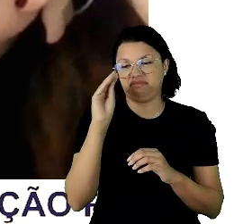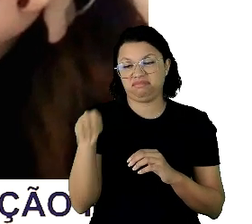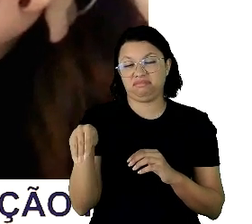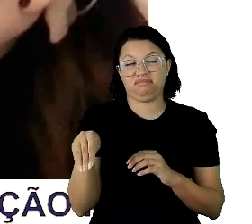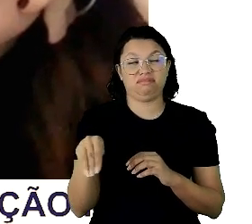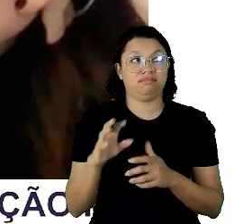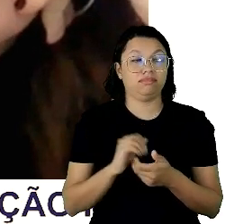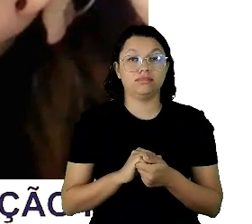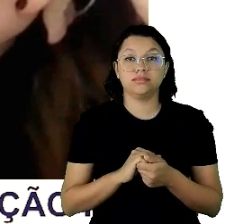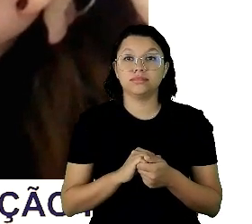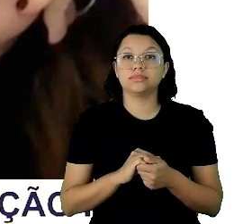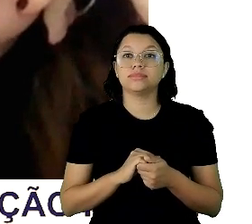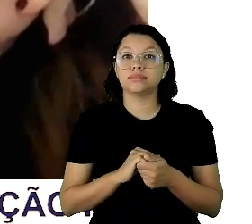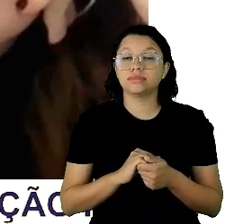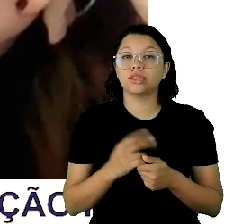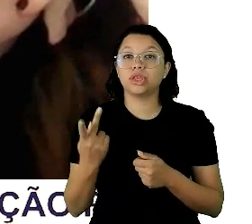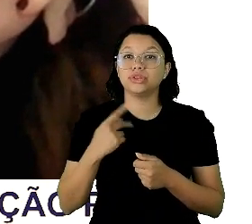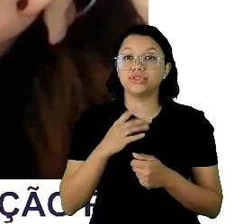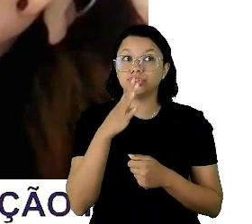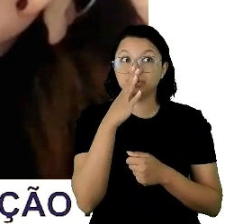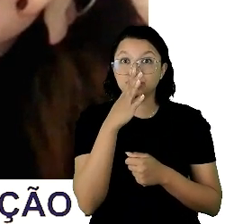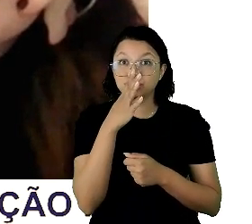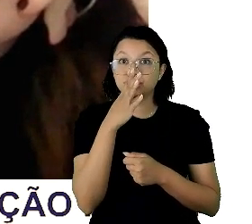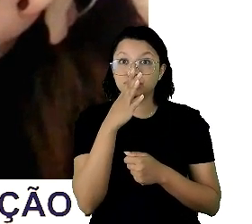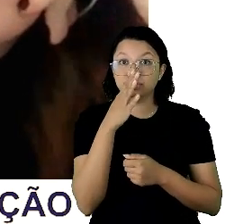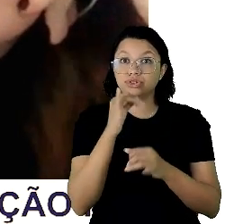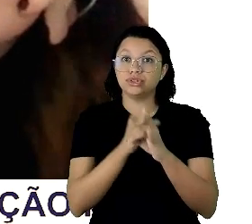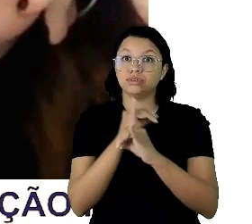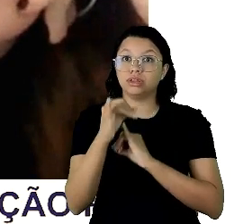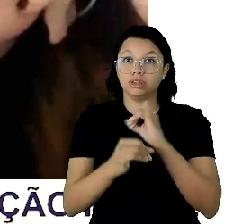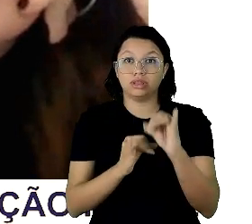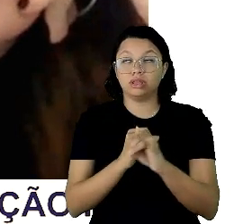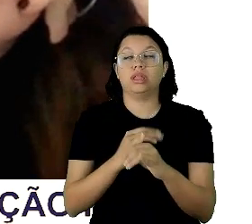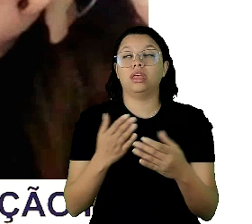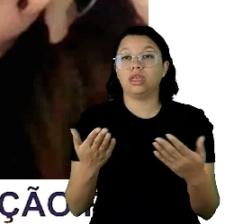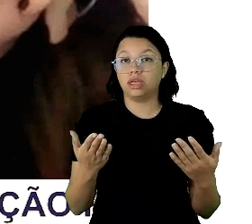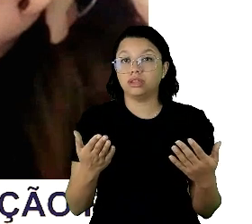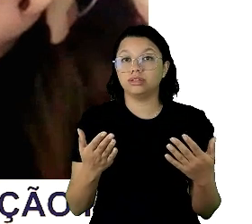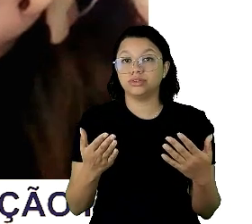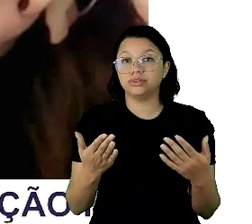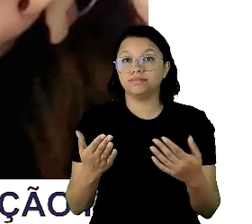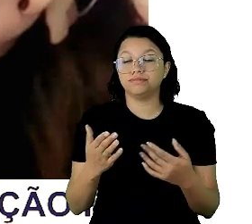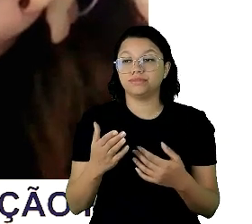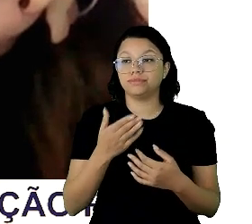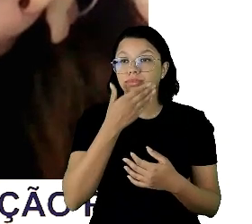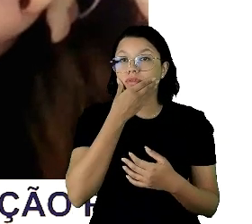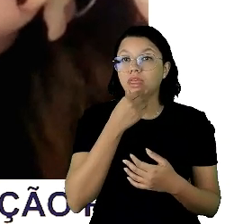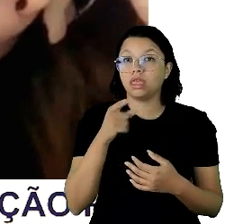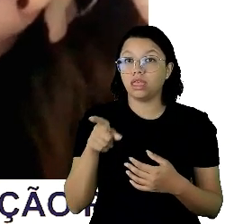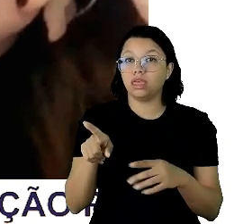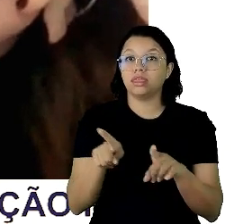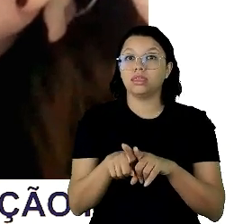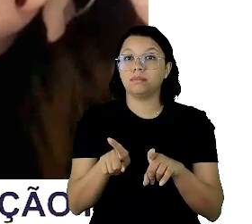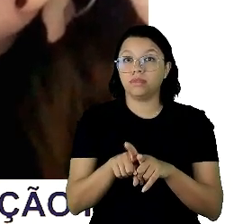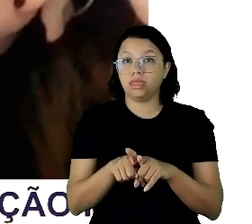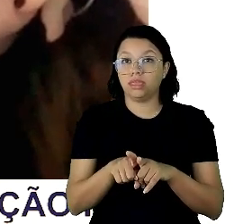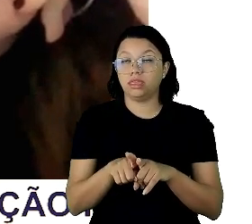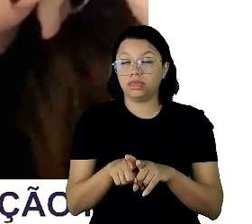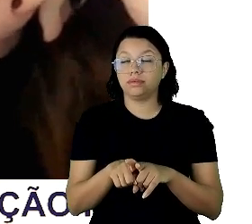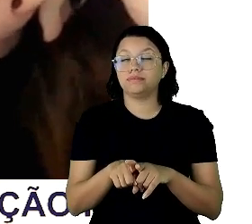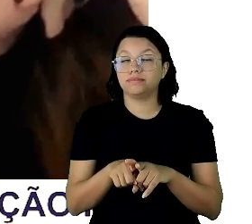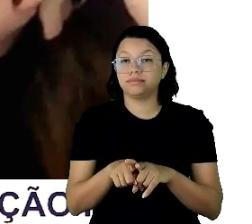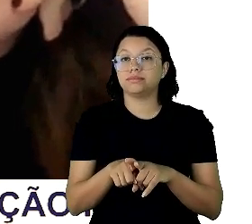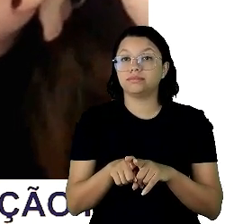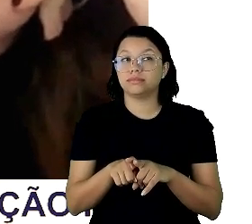na internet, afinal, né? E ele também, hoje as audiências são gravadas e acaba